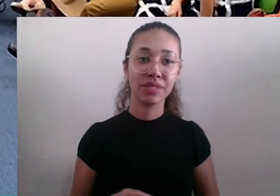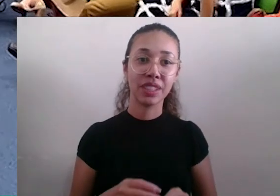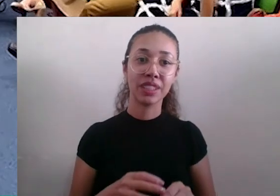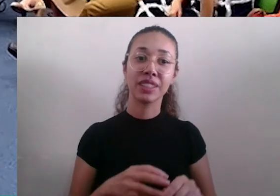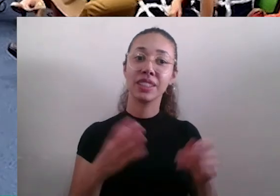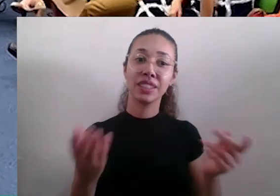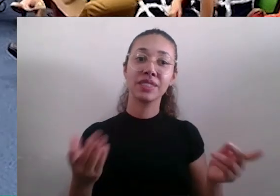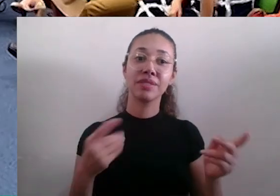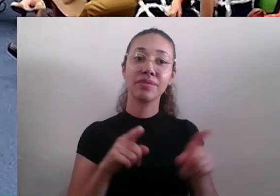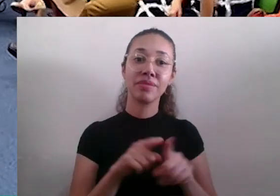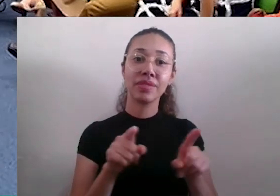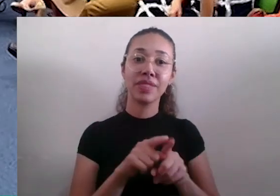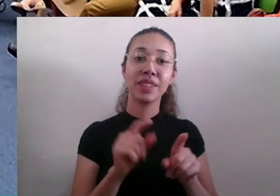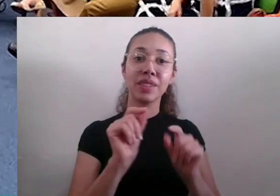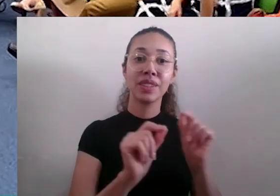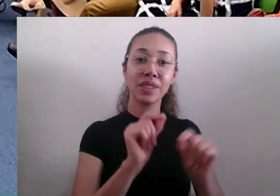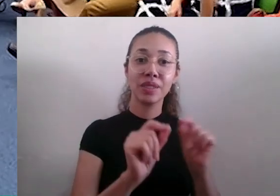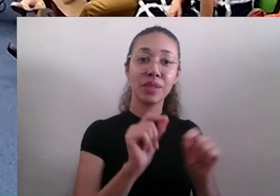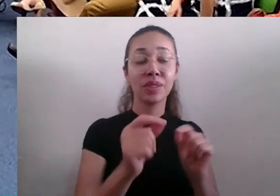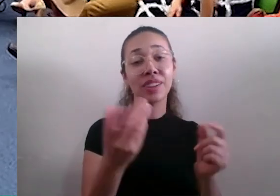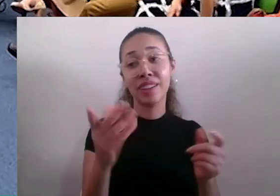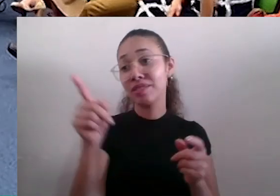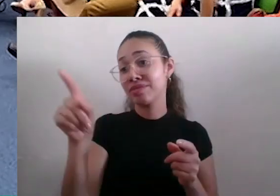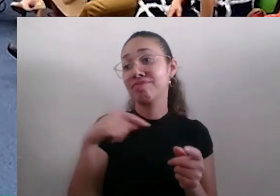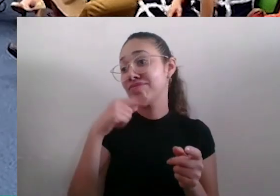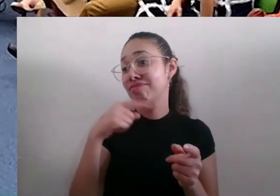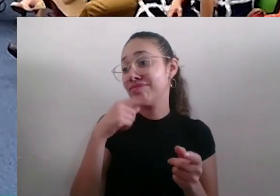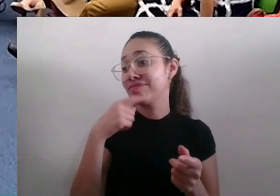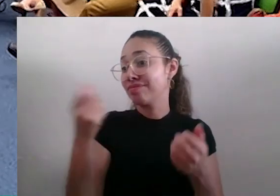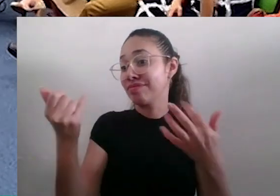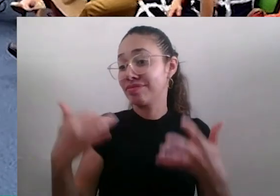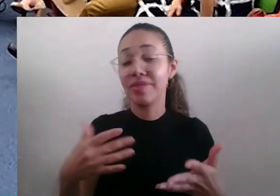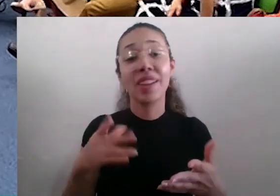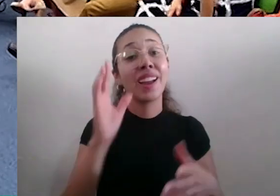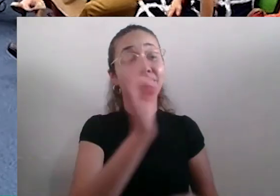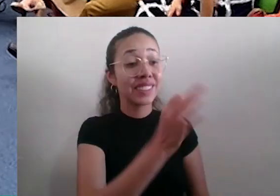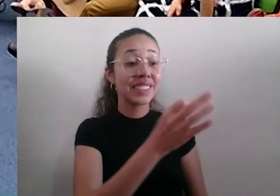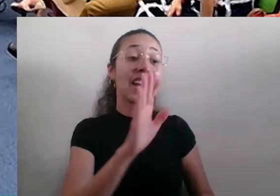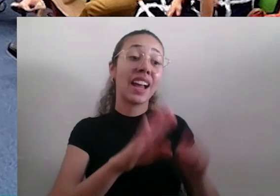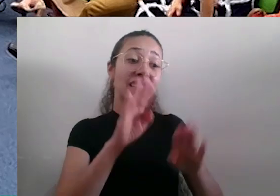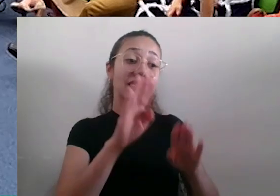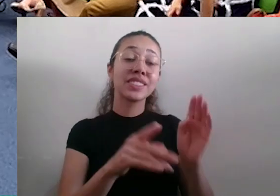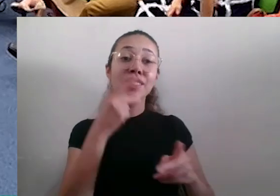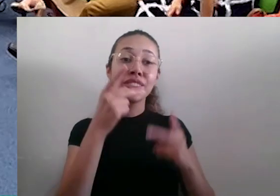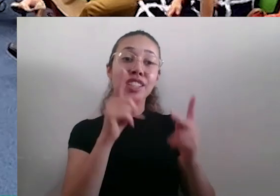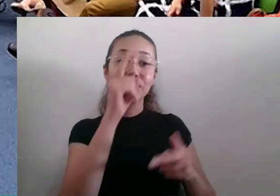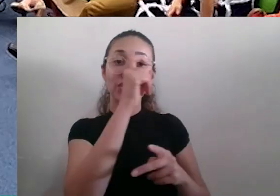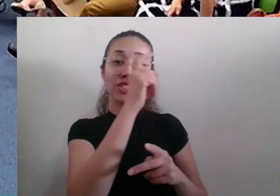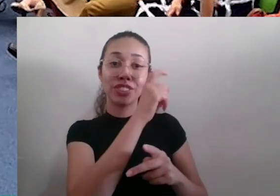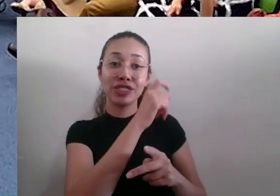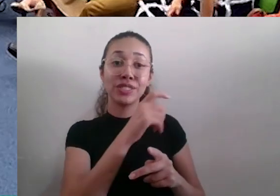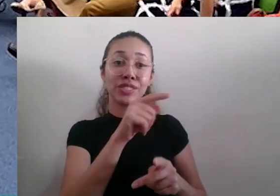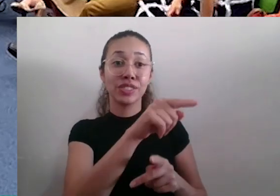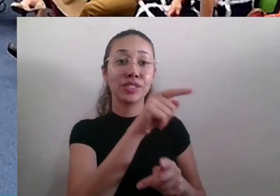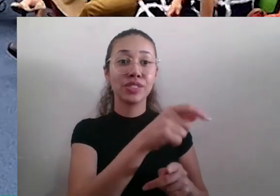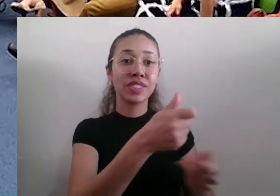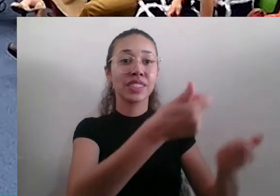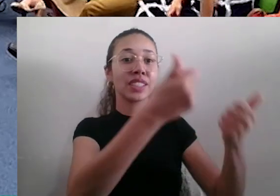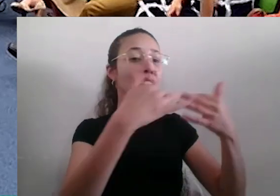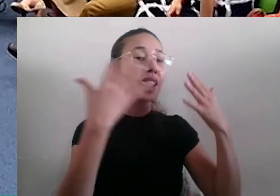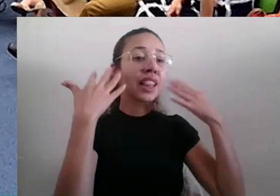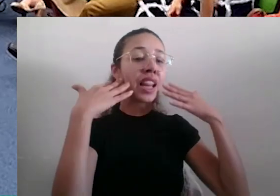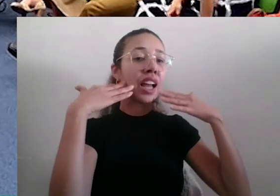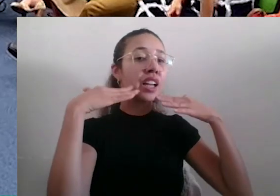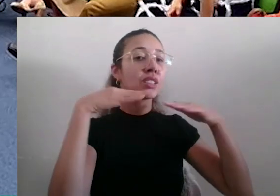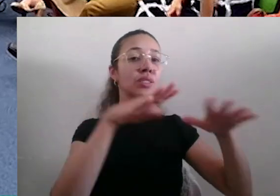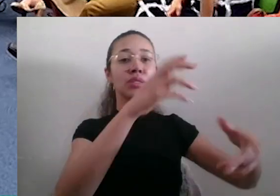existe às vezes às vezes é impossível não falar difícil eu tô conversando com você e eu acho que você fala muito naturalmente o